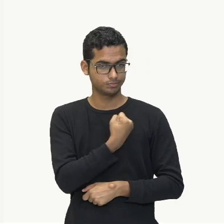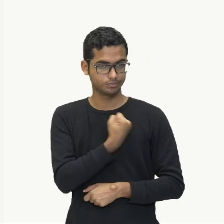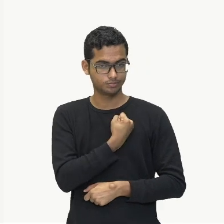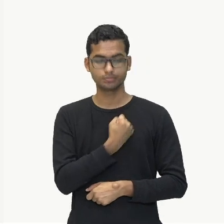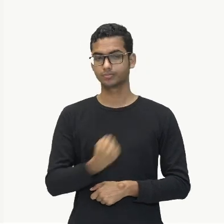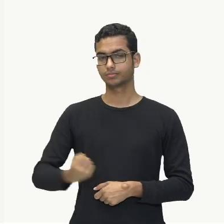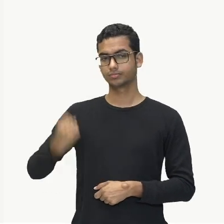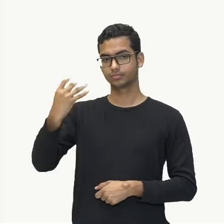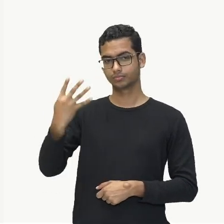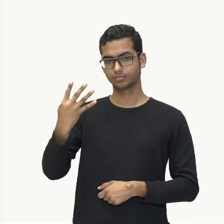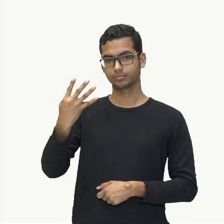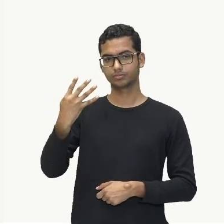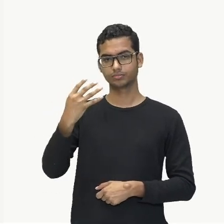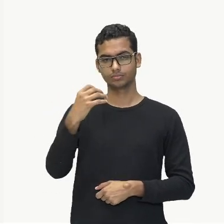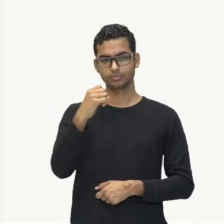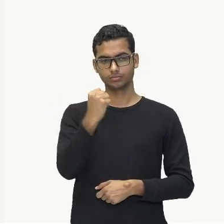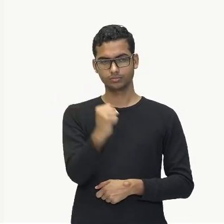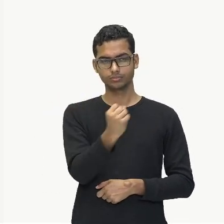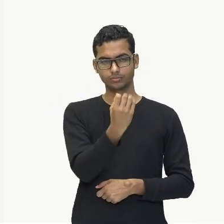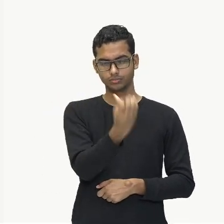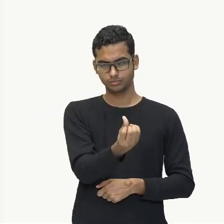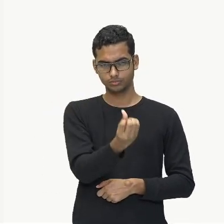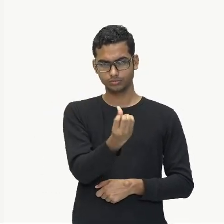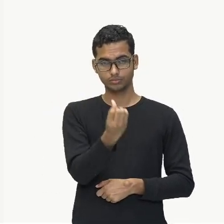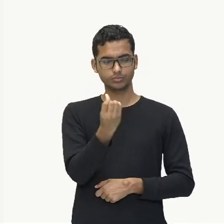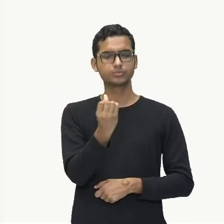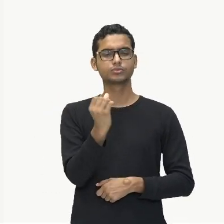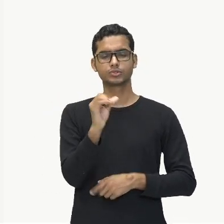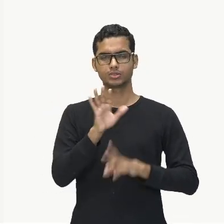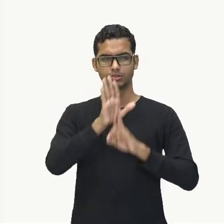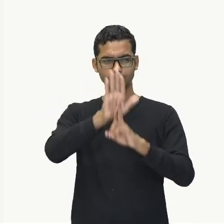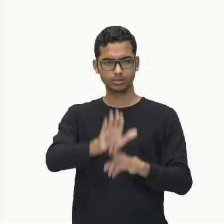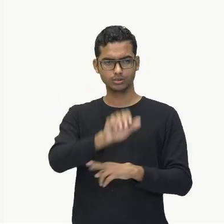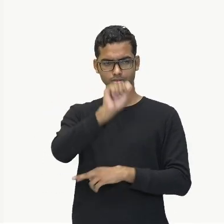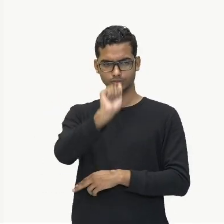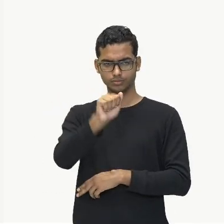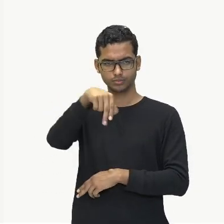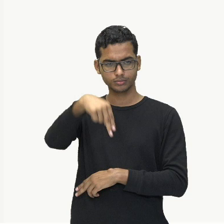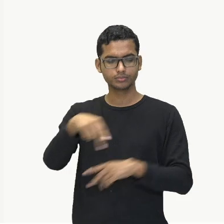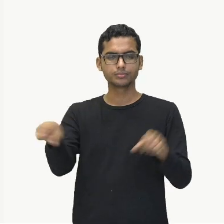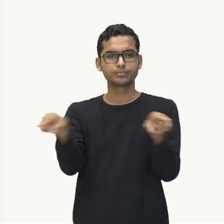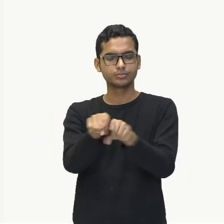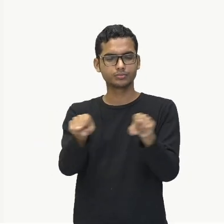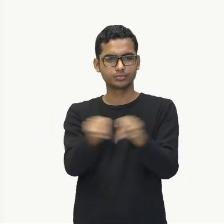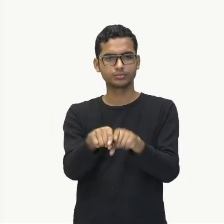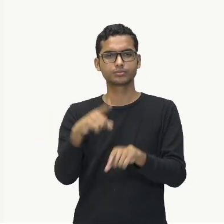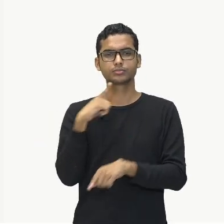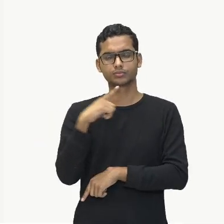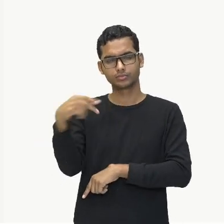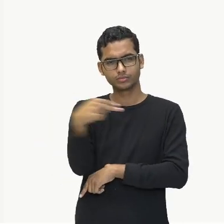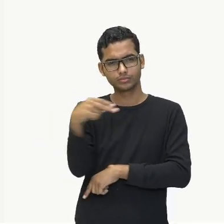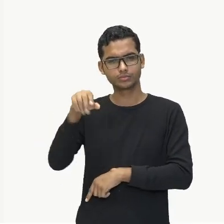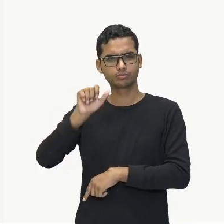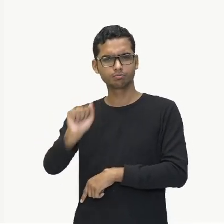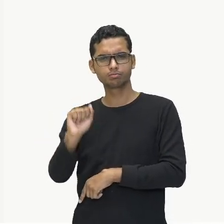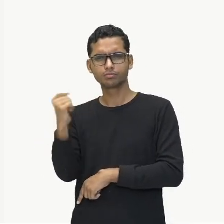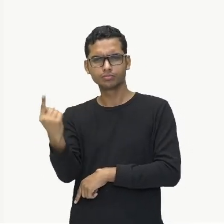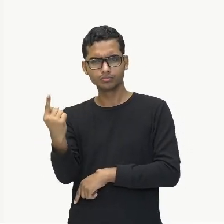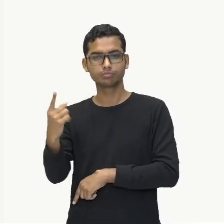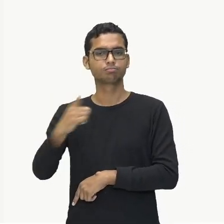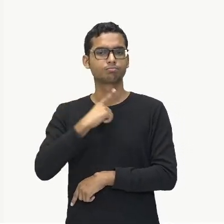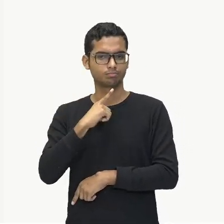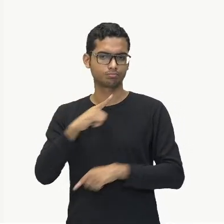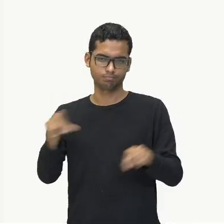vai ser o AN, tá? Eu tenho também o A1, que é